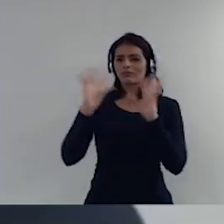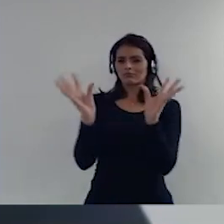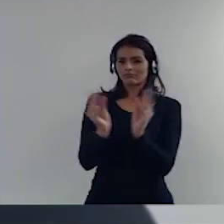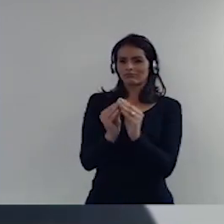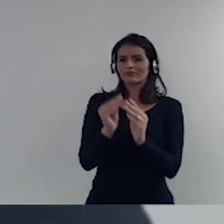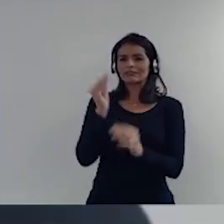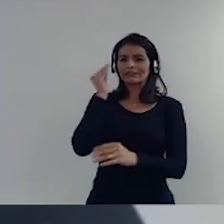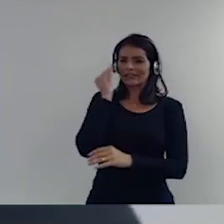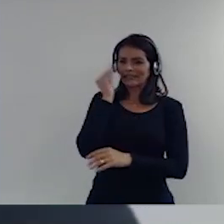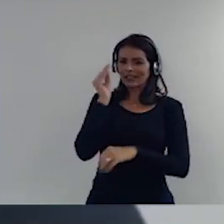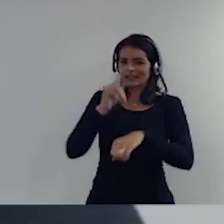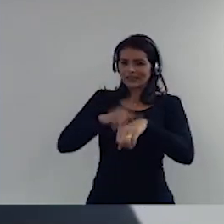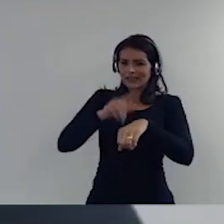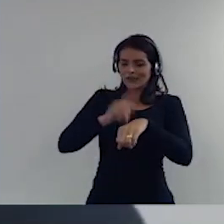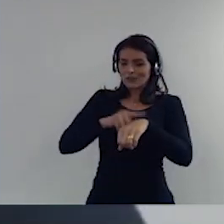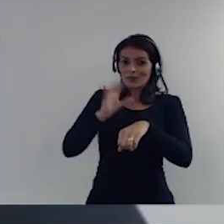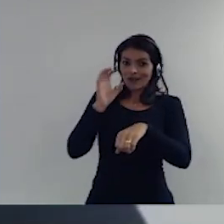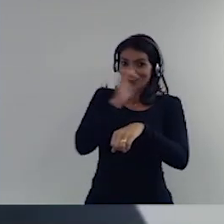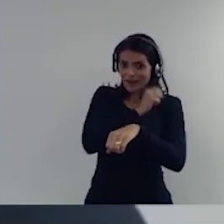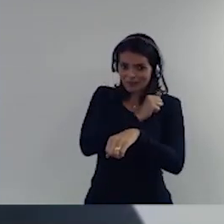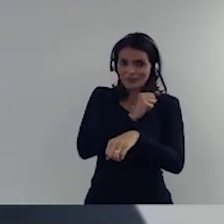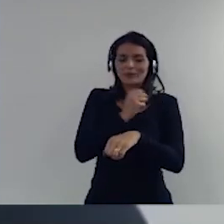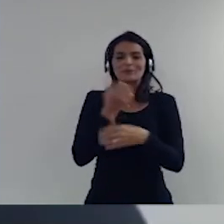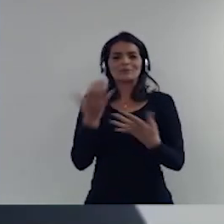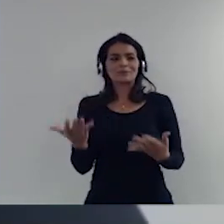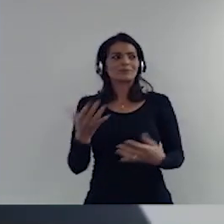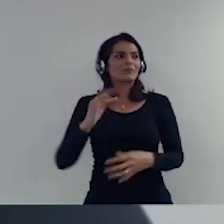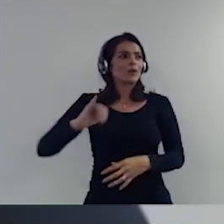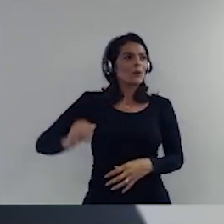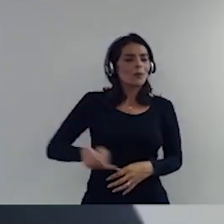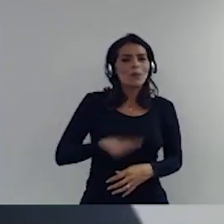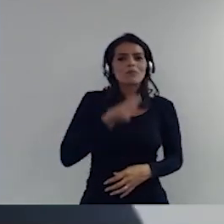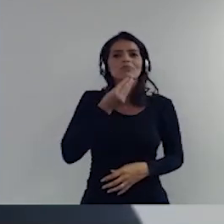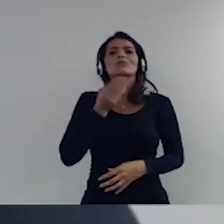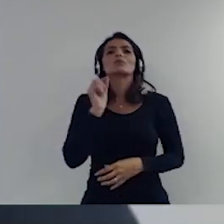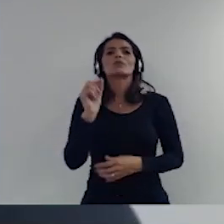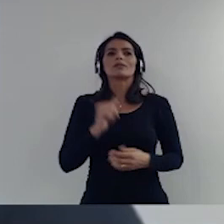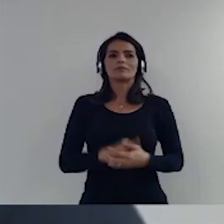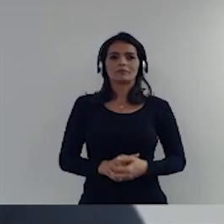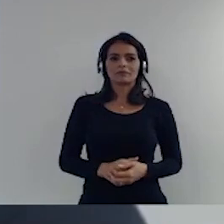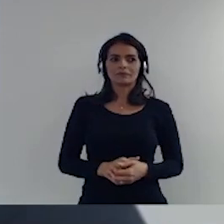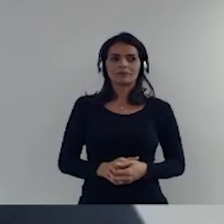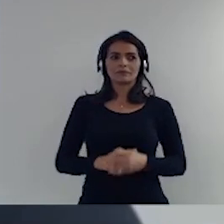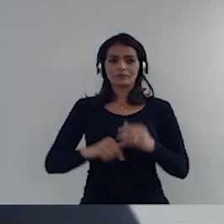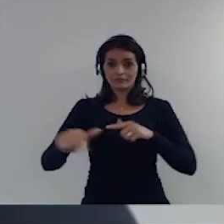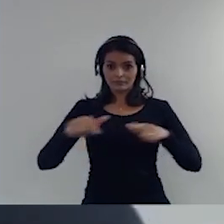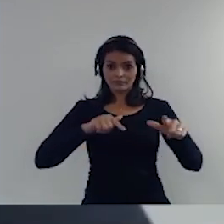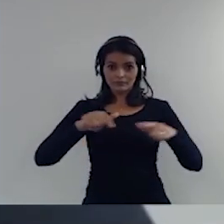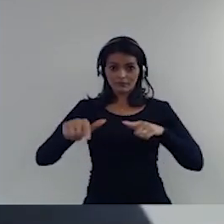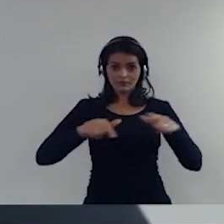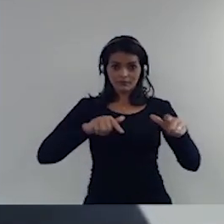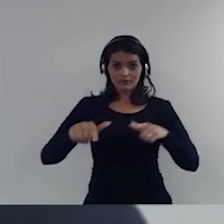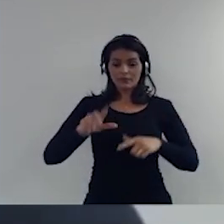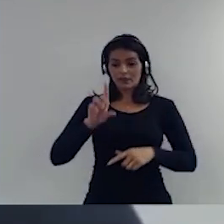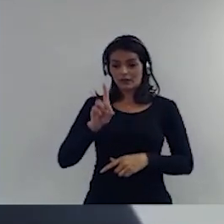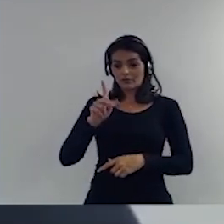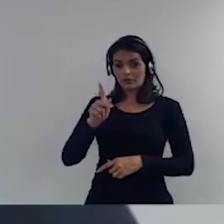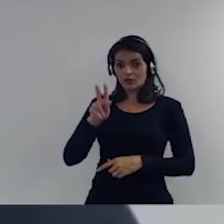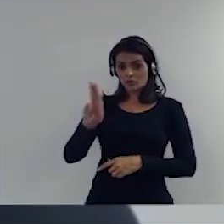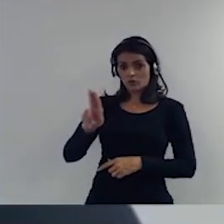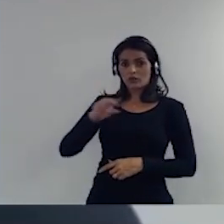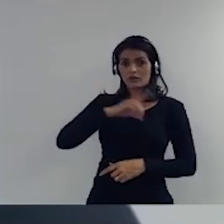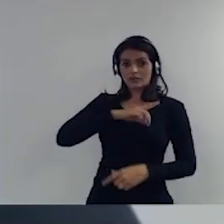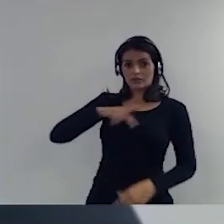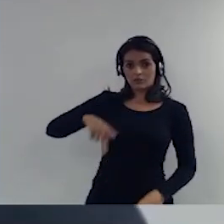o tempo urge. Eu tenho oportunidade de trabalhar tanto na DPU, na Defensoria Pública